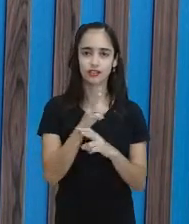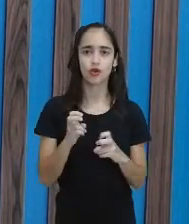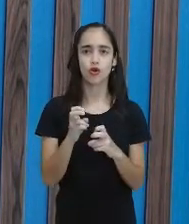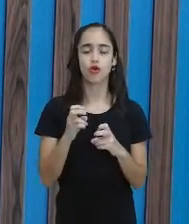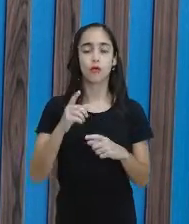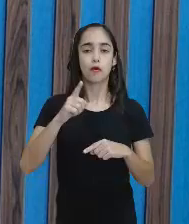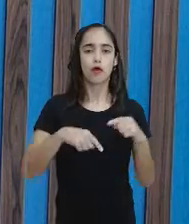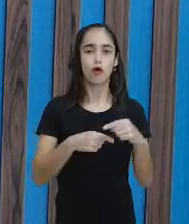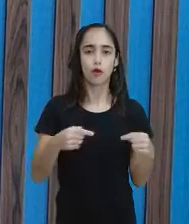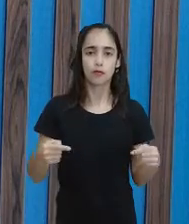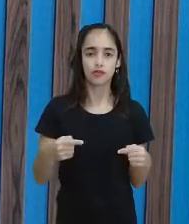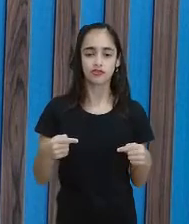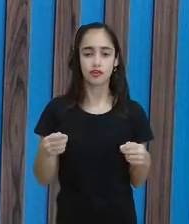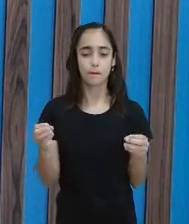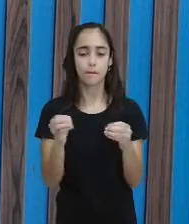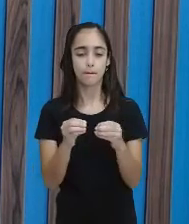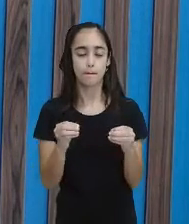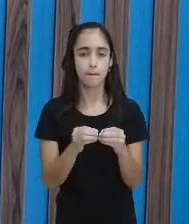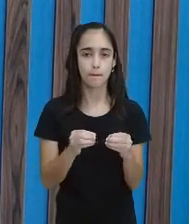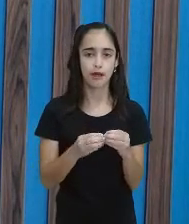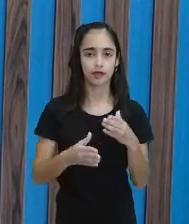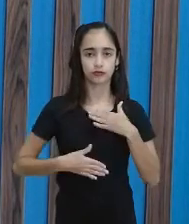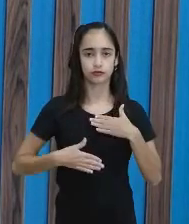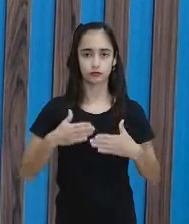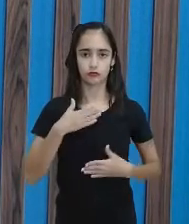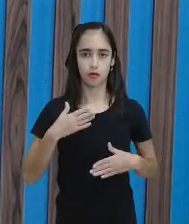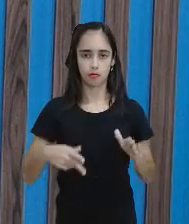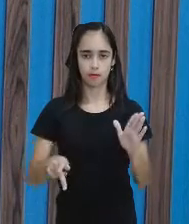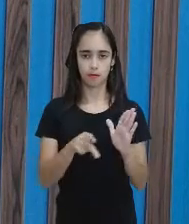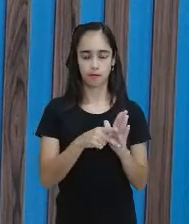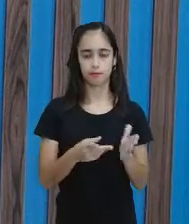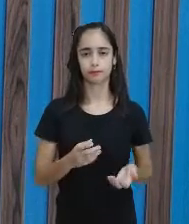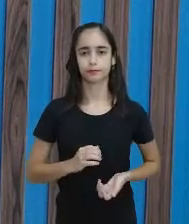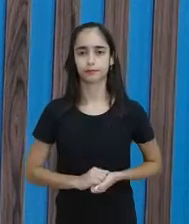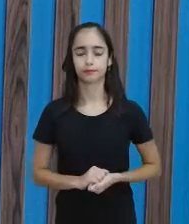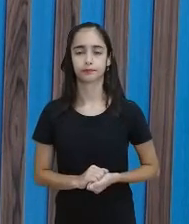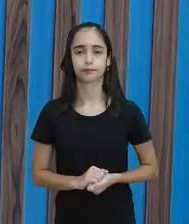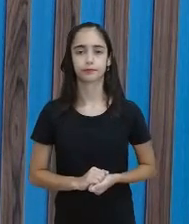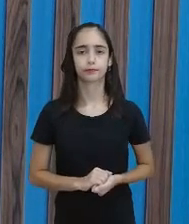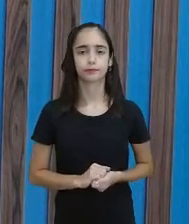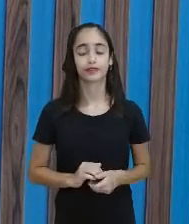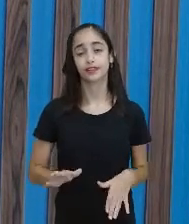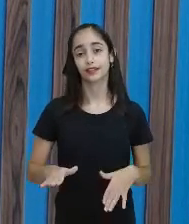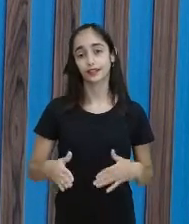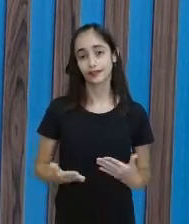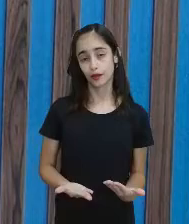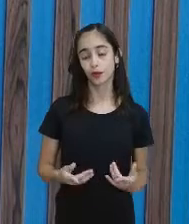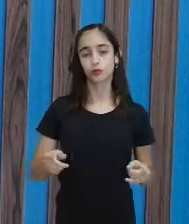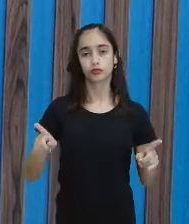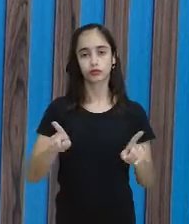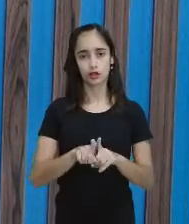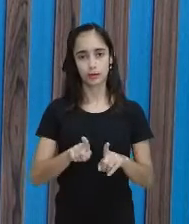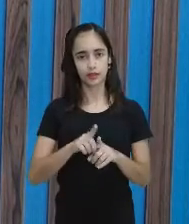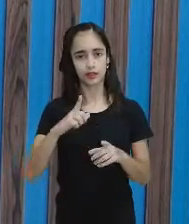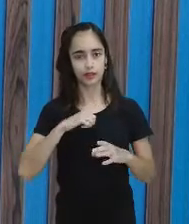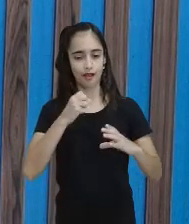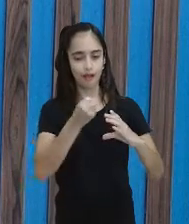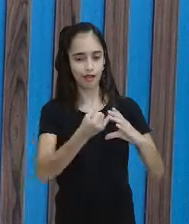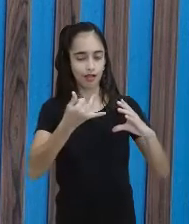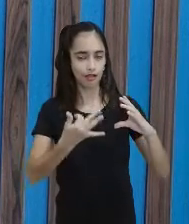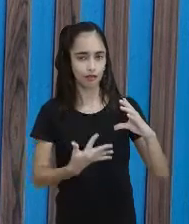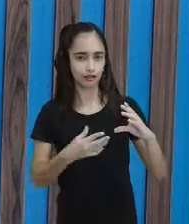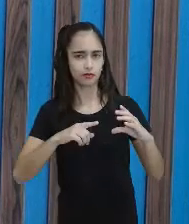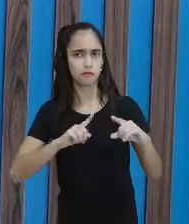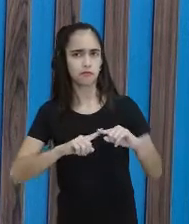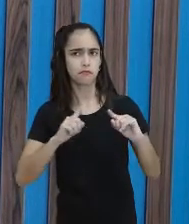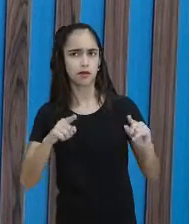mais distantes do nosso corpo, tá bom? Então, além disso, né, além da característica, a gente tem que